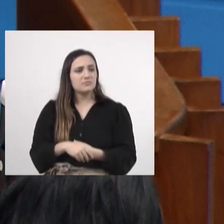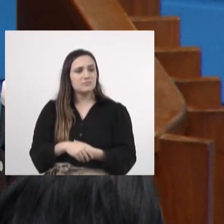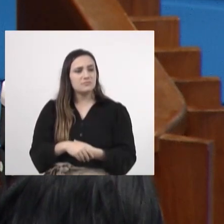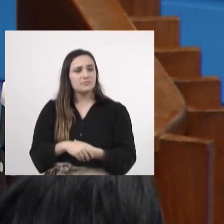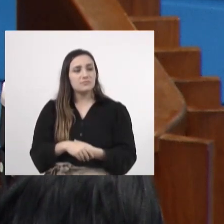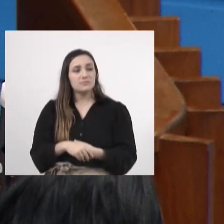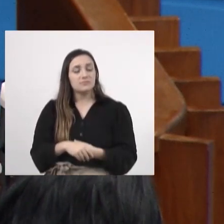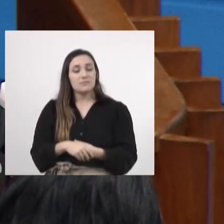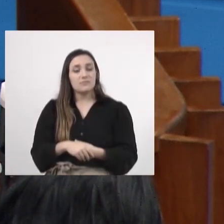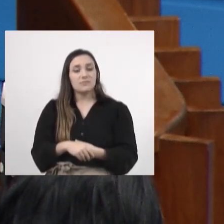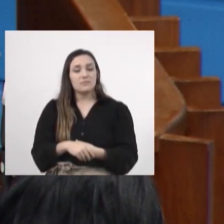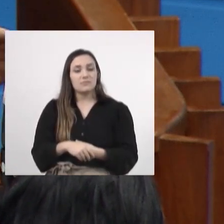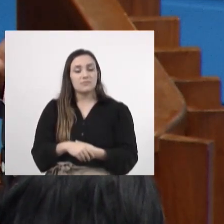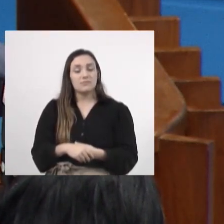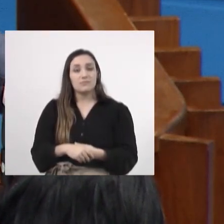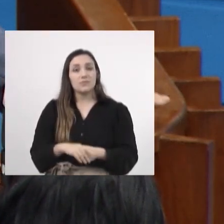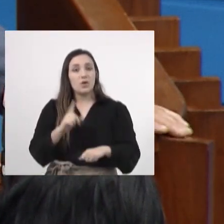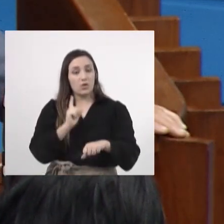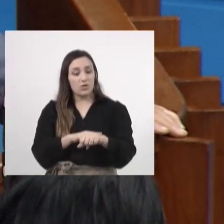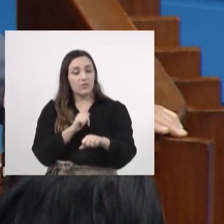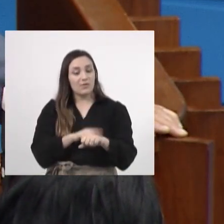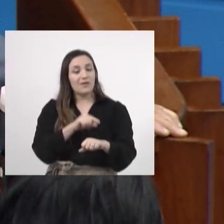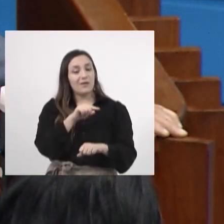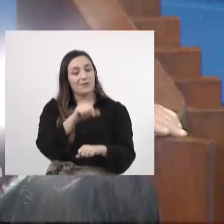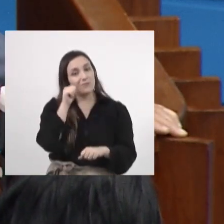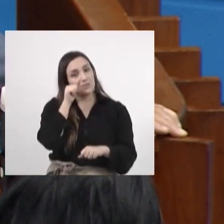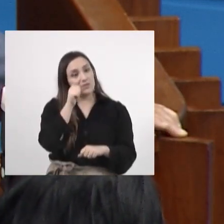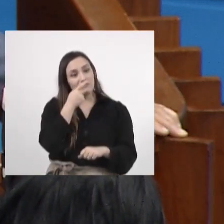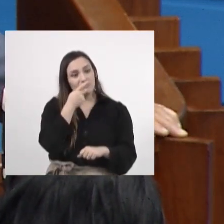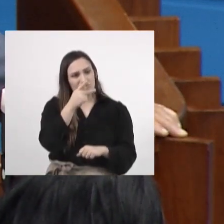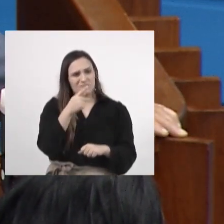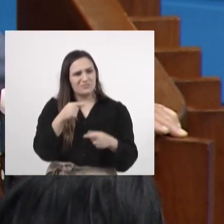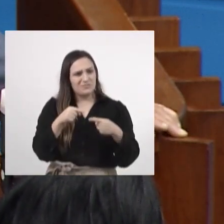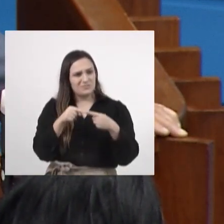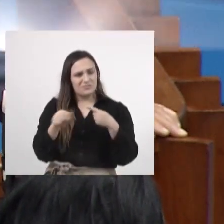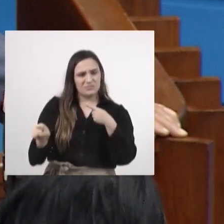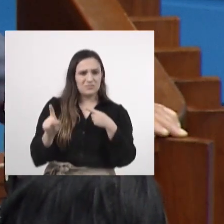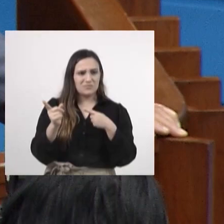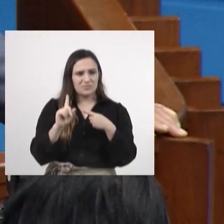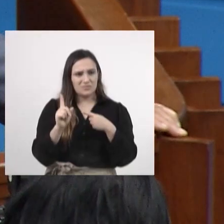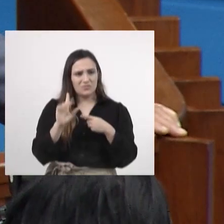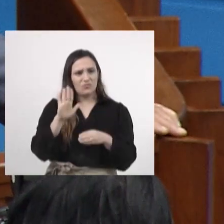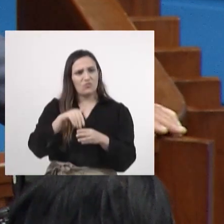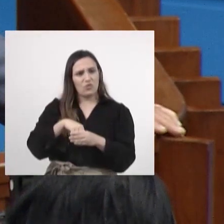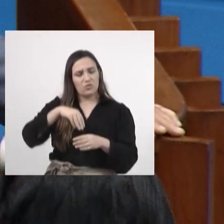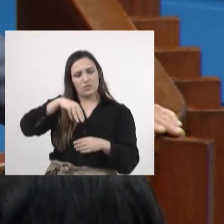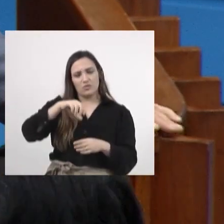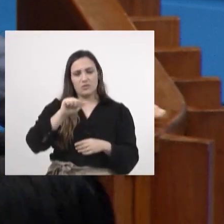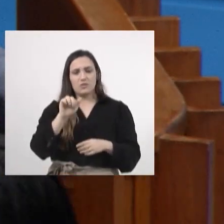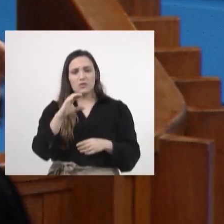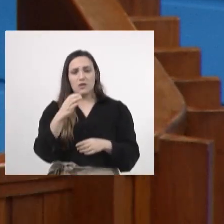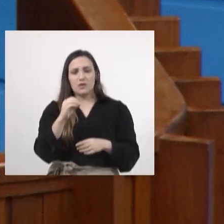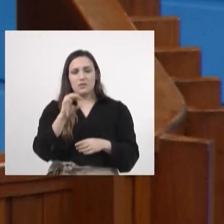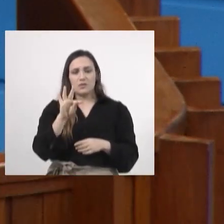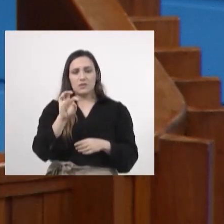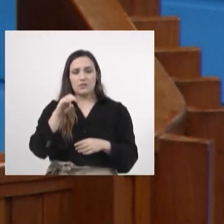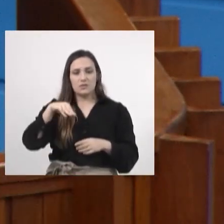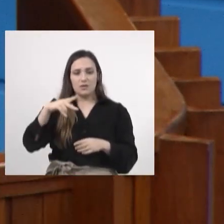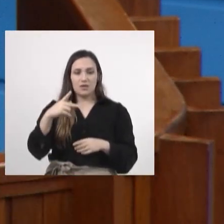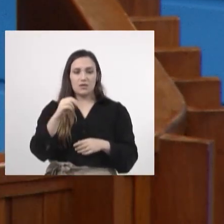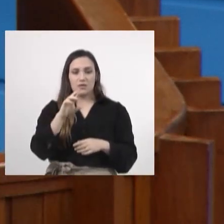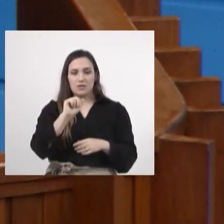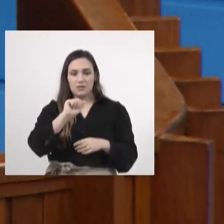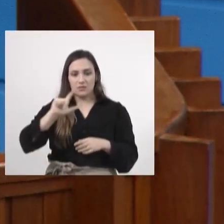dela. Quando ela falou aqui na tribuna que era contra a votação do marco temporal,